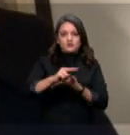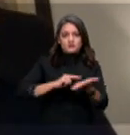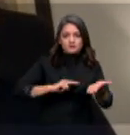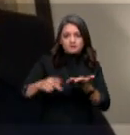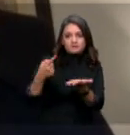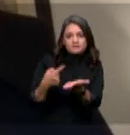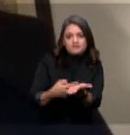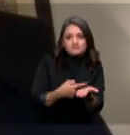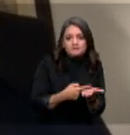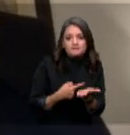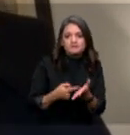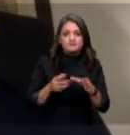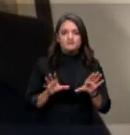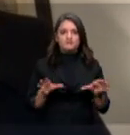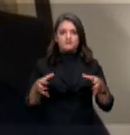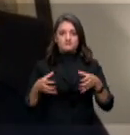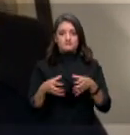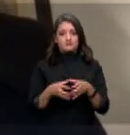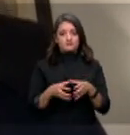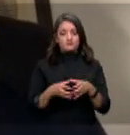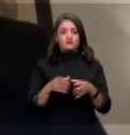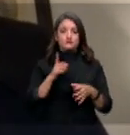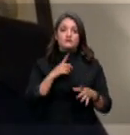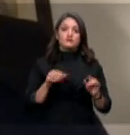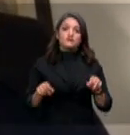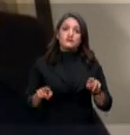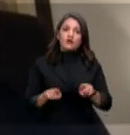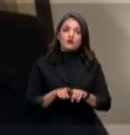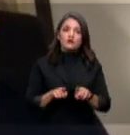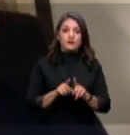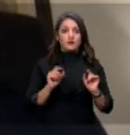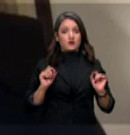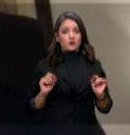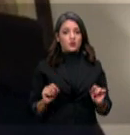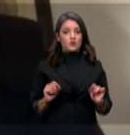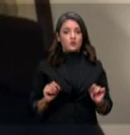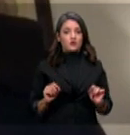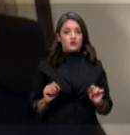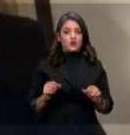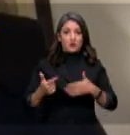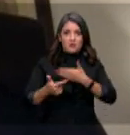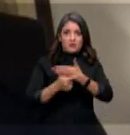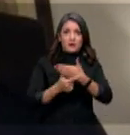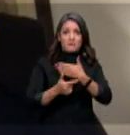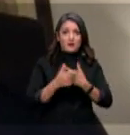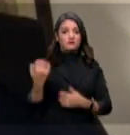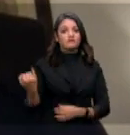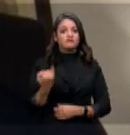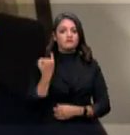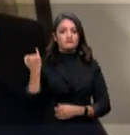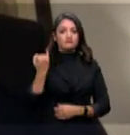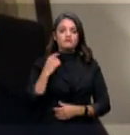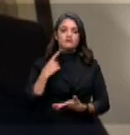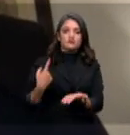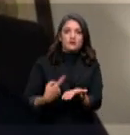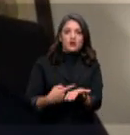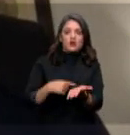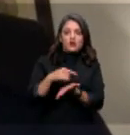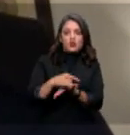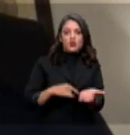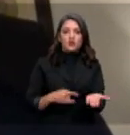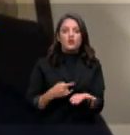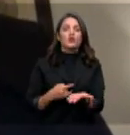e dos acordos coletivos, reconhecendo-se, inclusive, o relevante papel de tais instrumentos de negociação